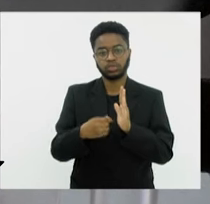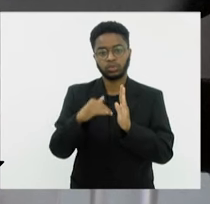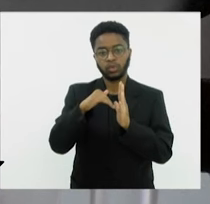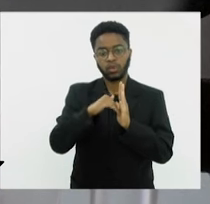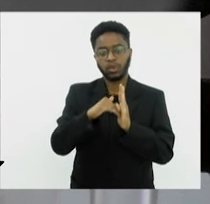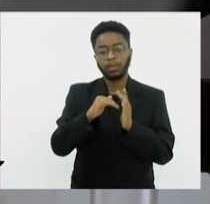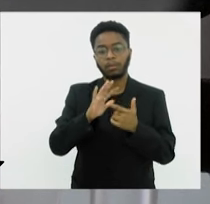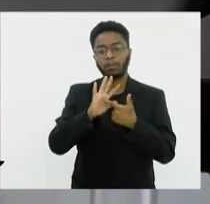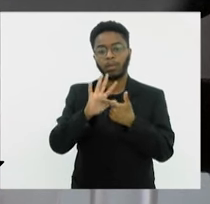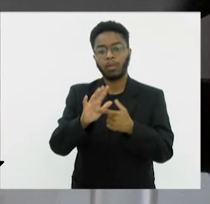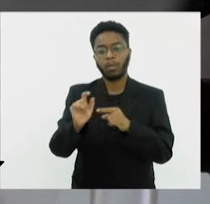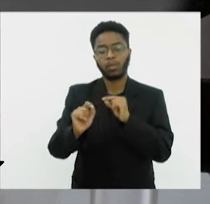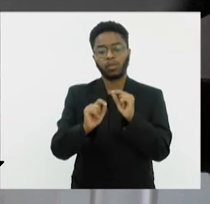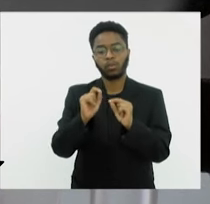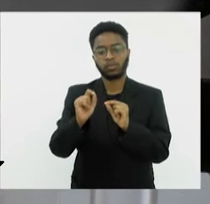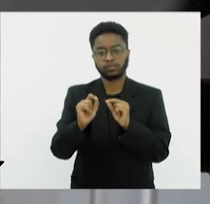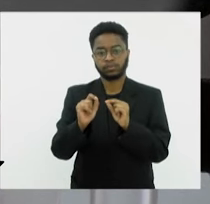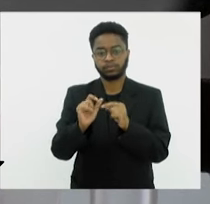eles